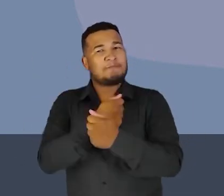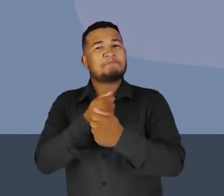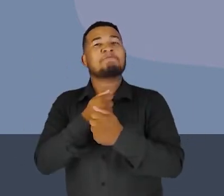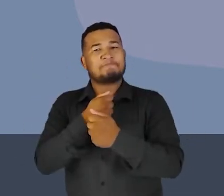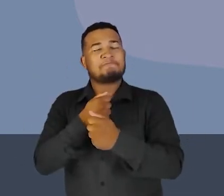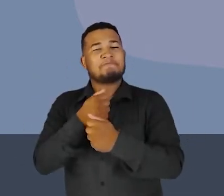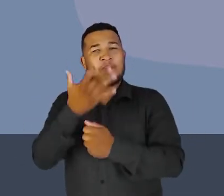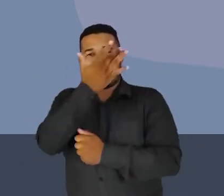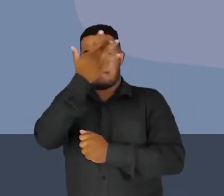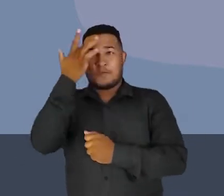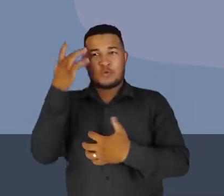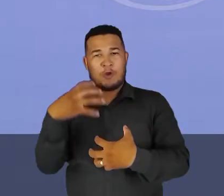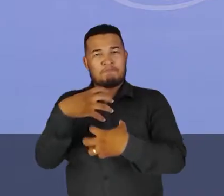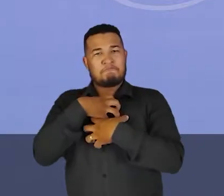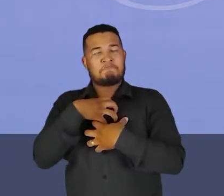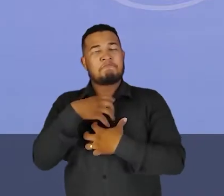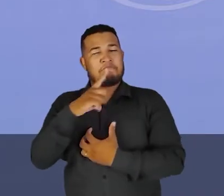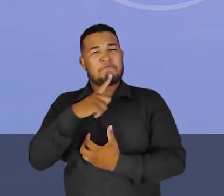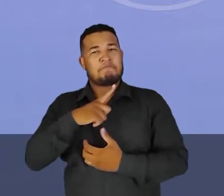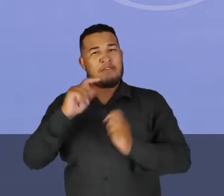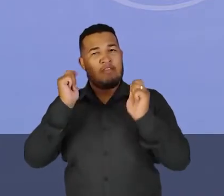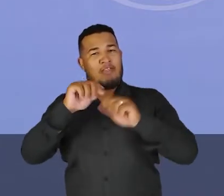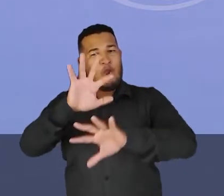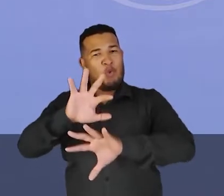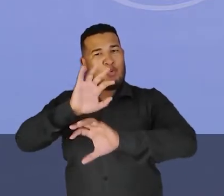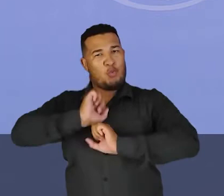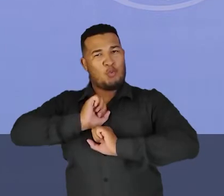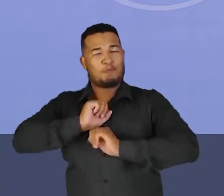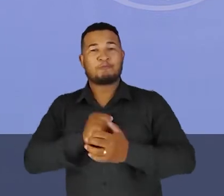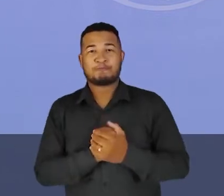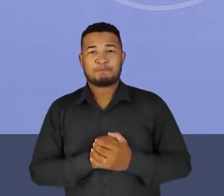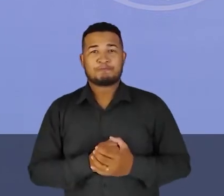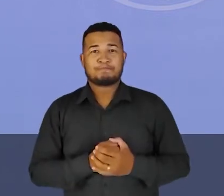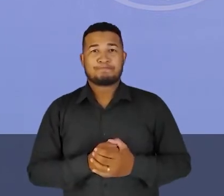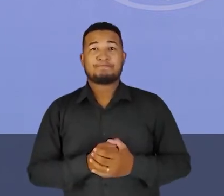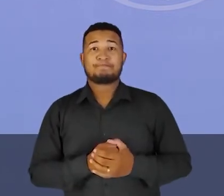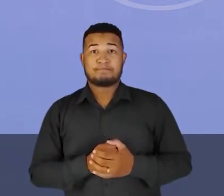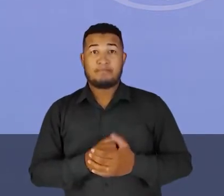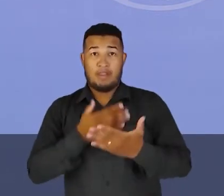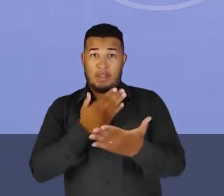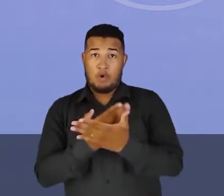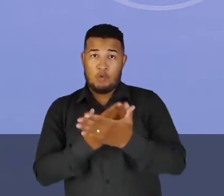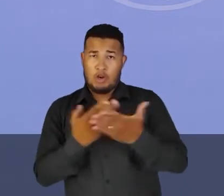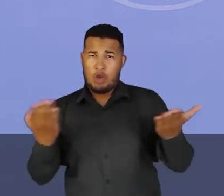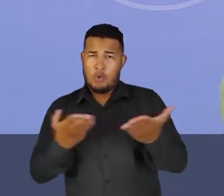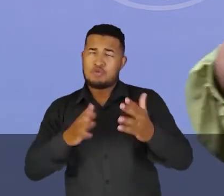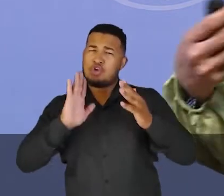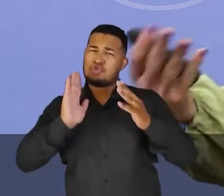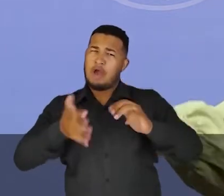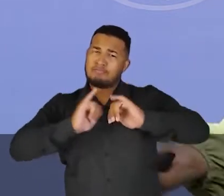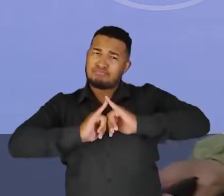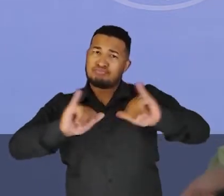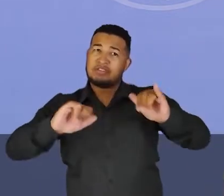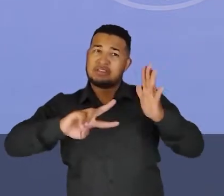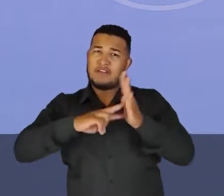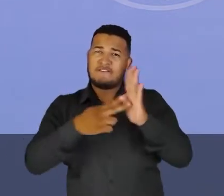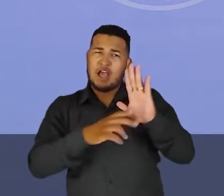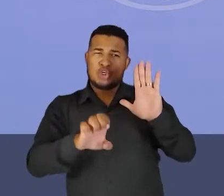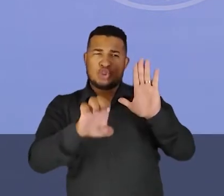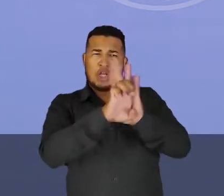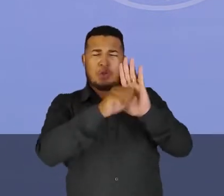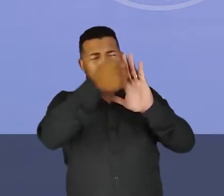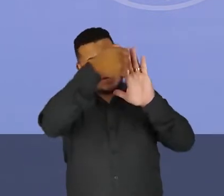pessoa pode ter, não é? Então, vamos lá, gente. Nesta aula, como eu disse, eu não vou apresentar todo